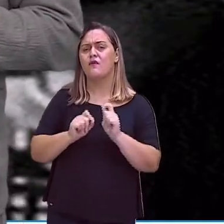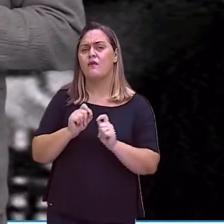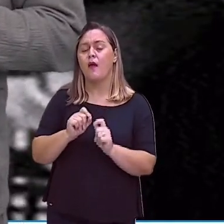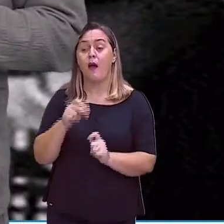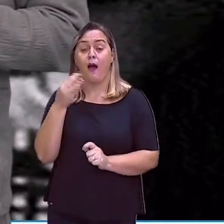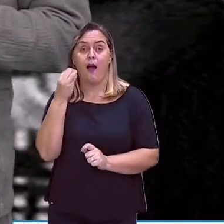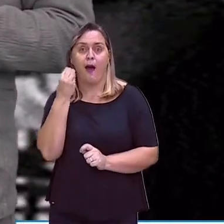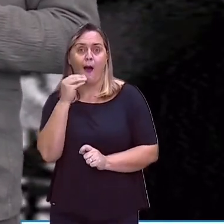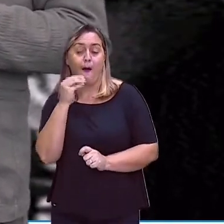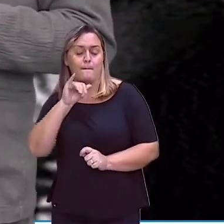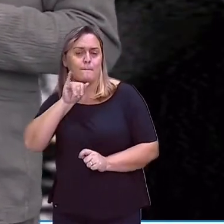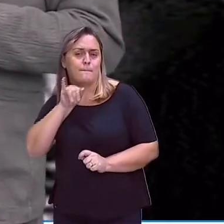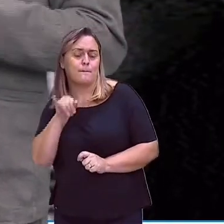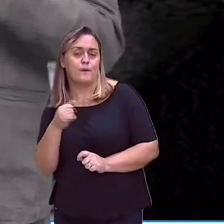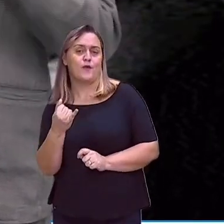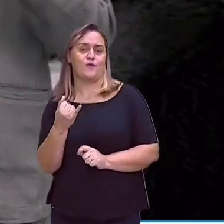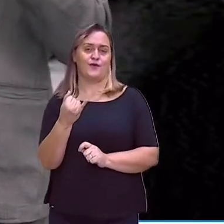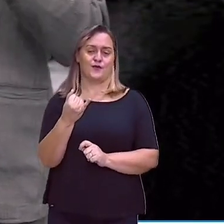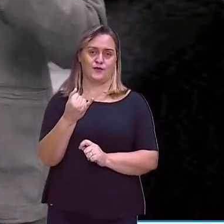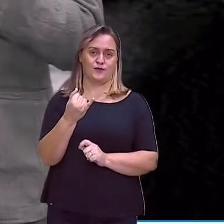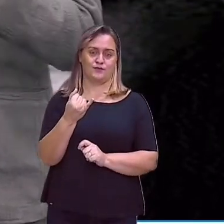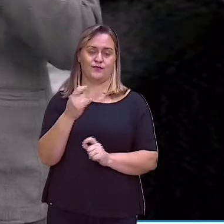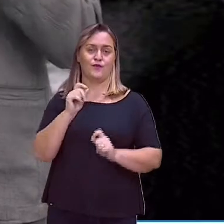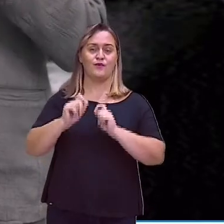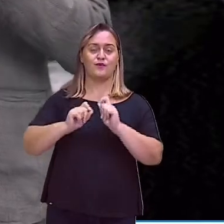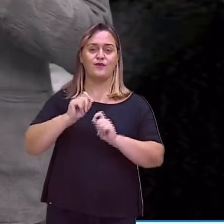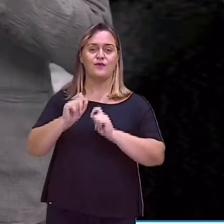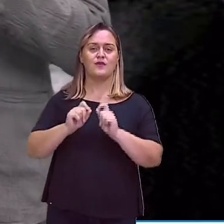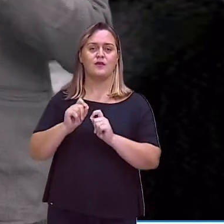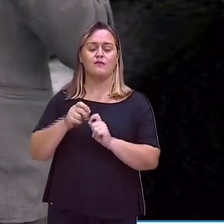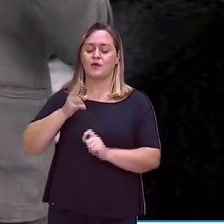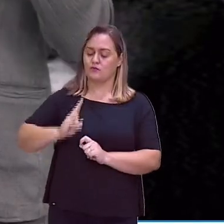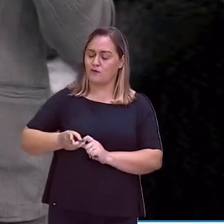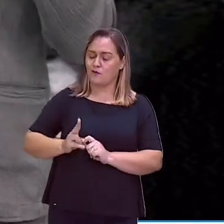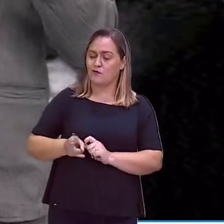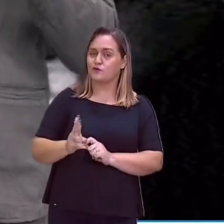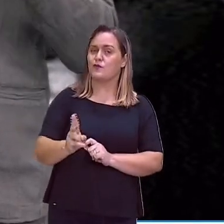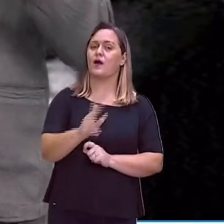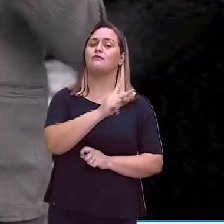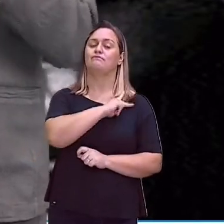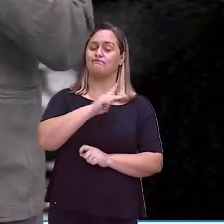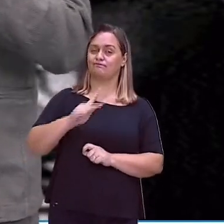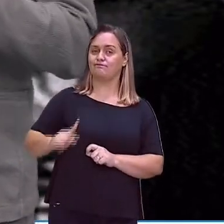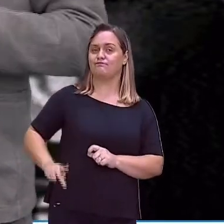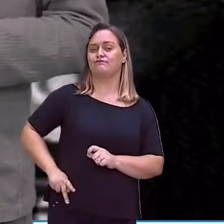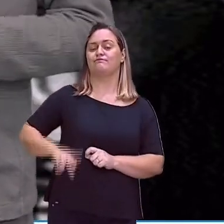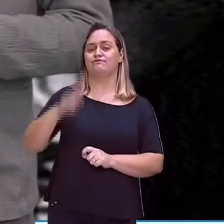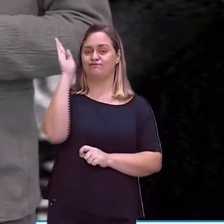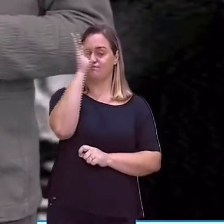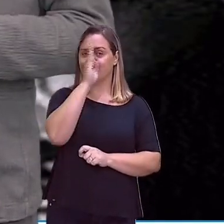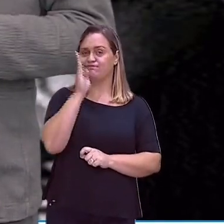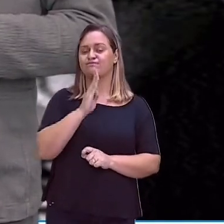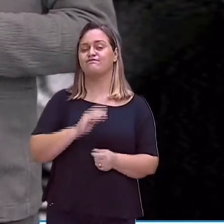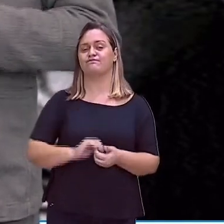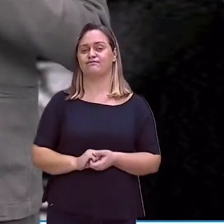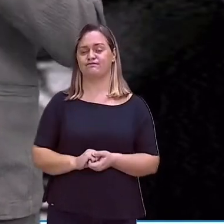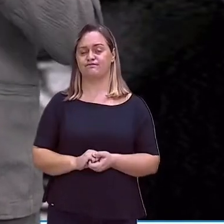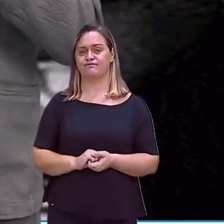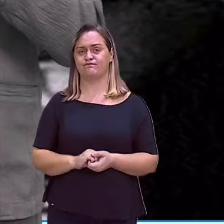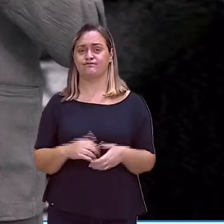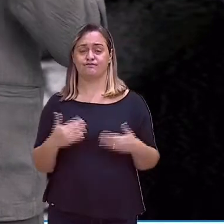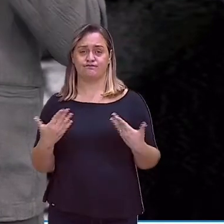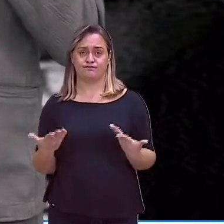comunista o resultado ou a desculpa perfeita para continuar no poder do Brasil.